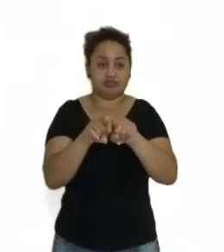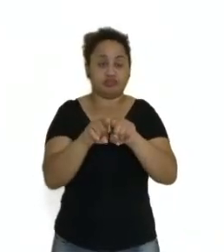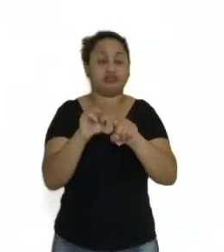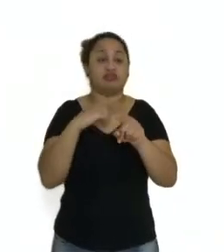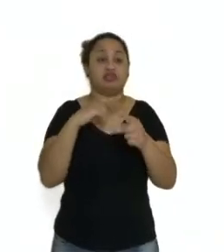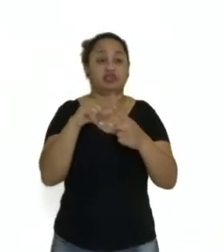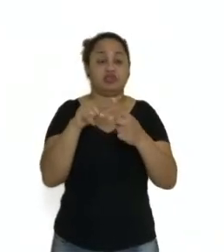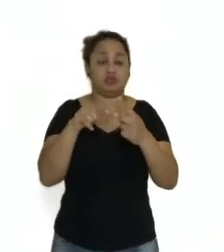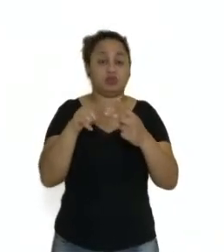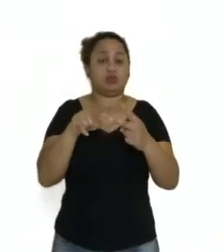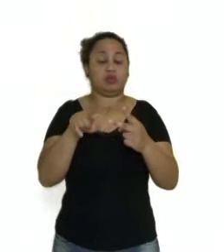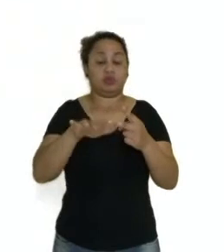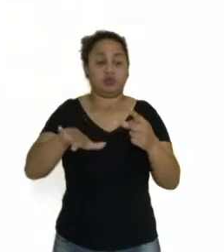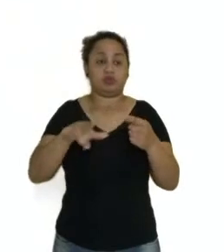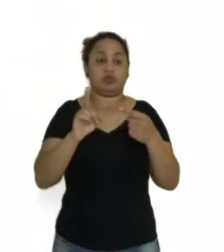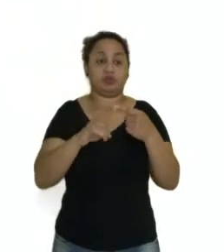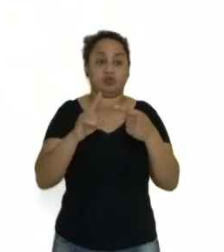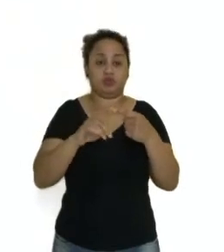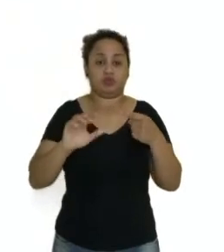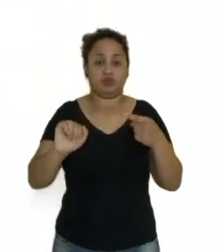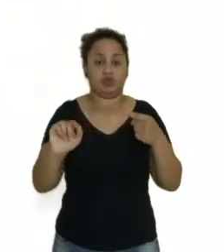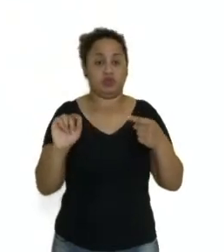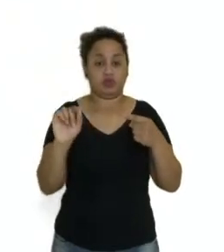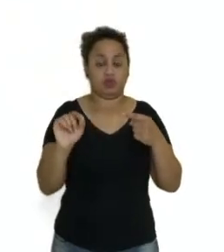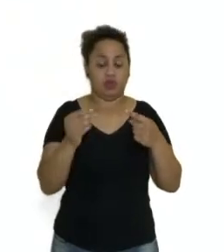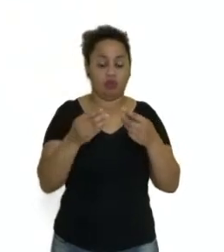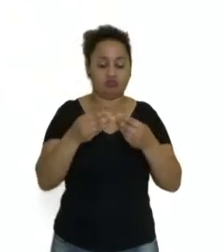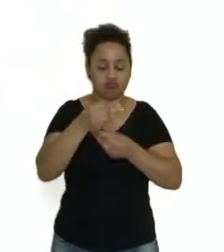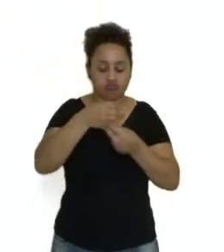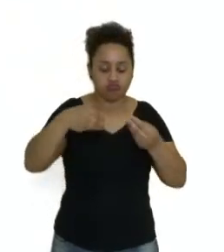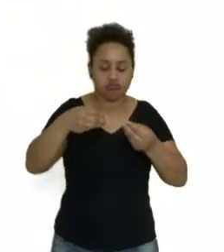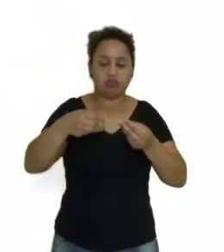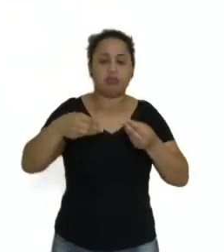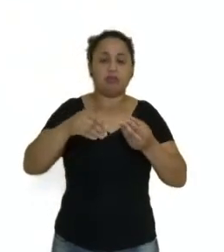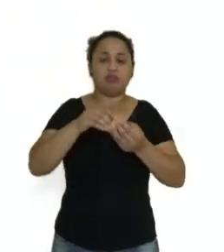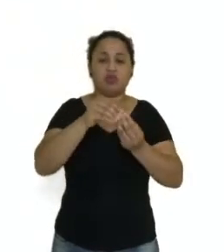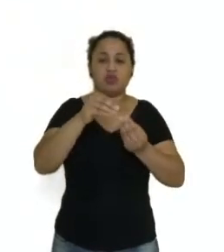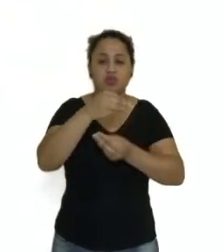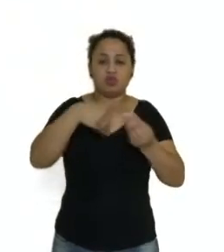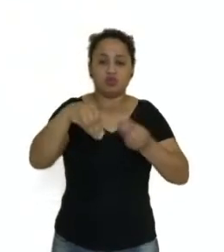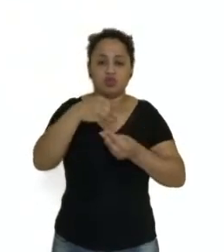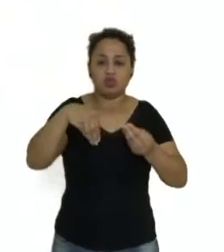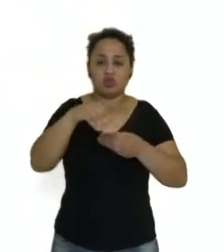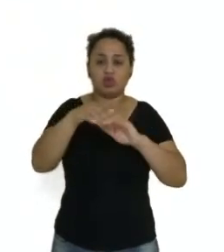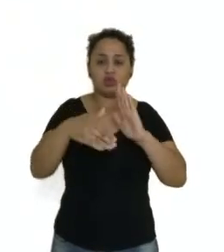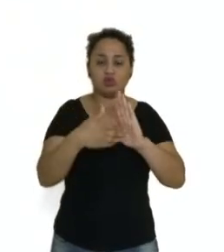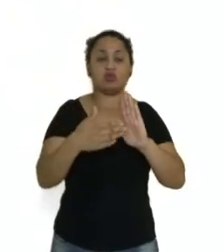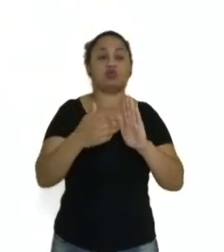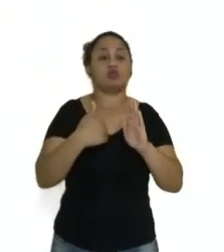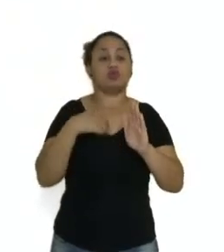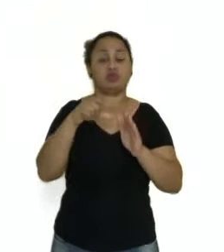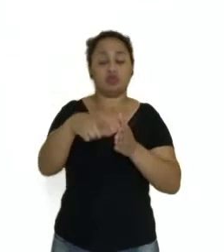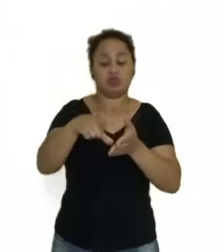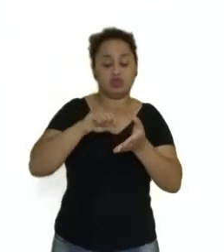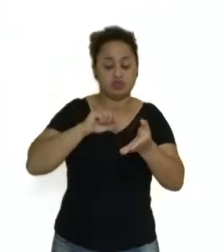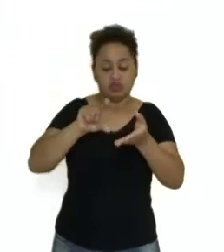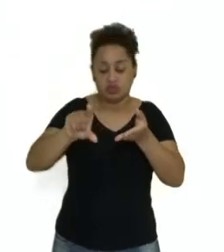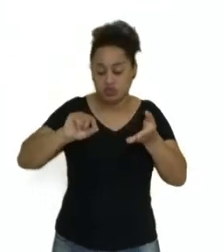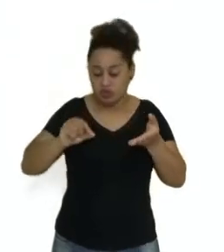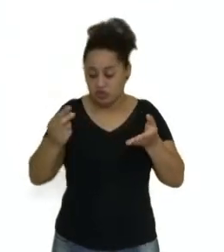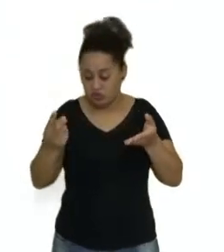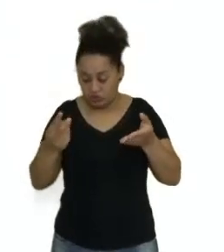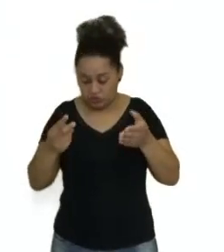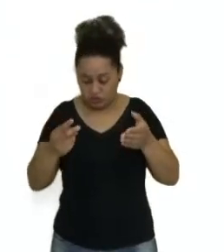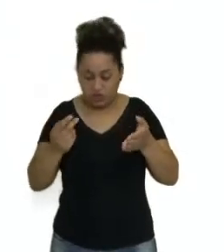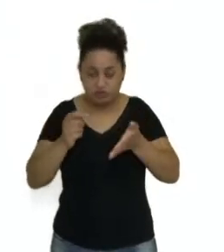resolver. Primeiro, na letra A, ele embaralha as cartas e retira duas cartas e anota a